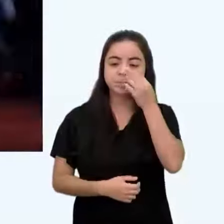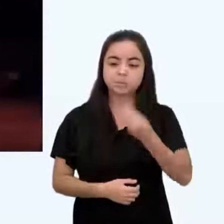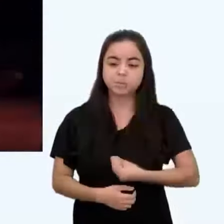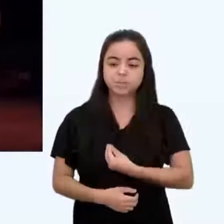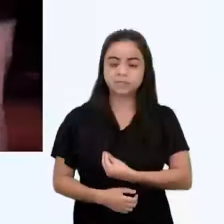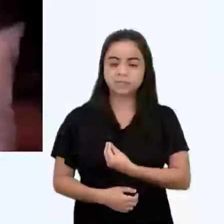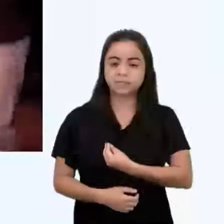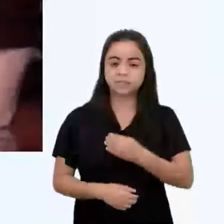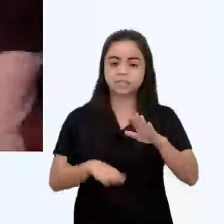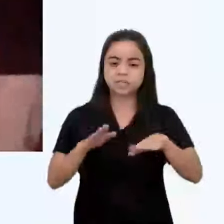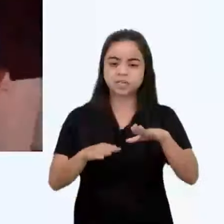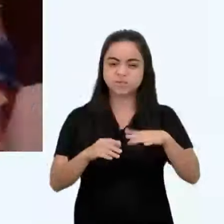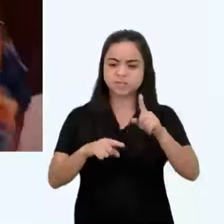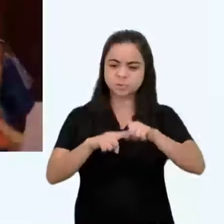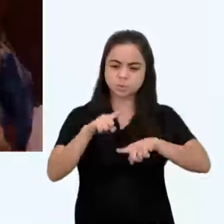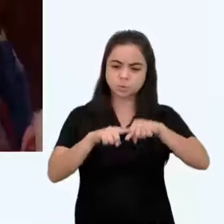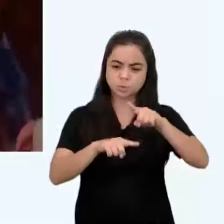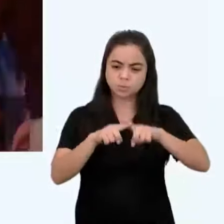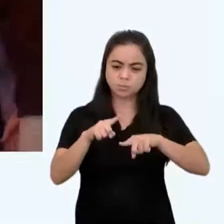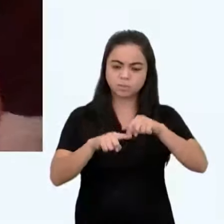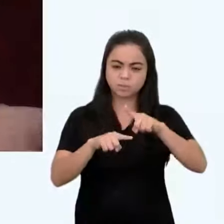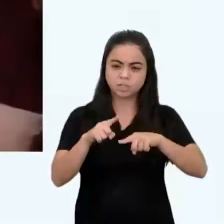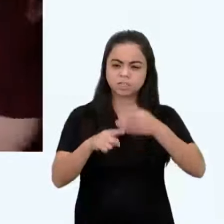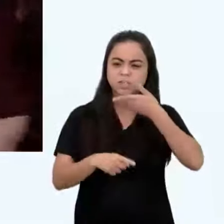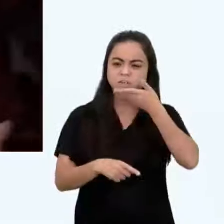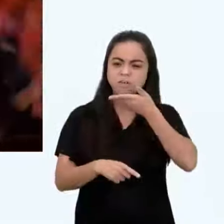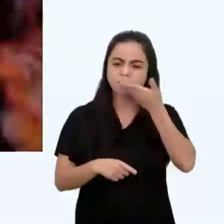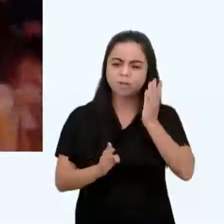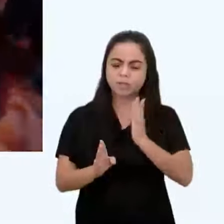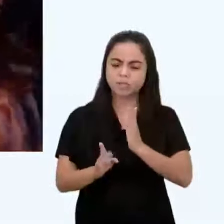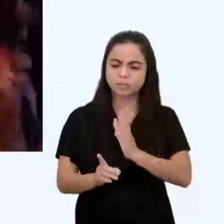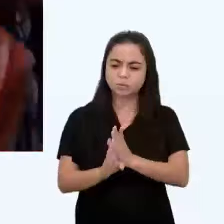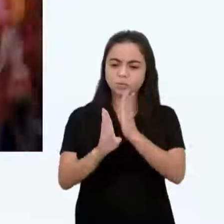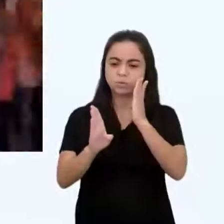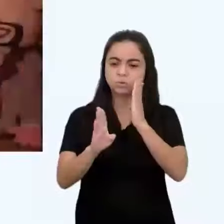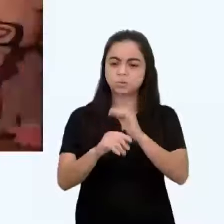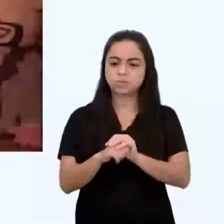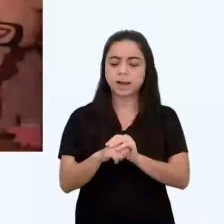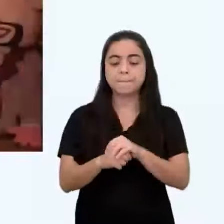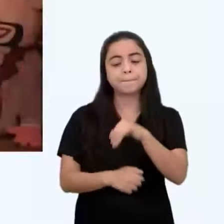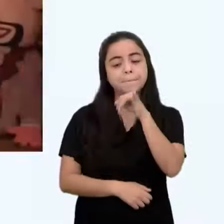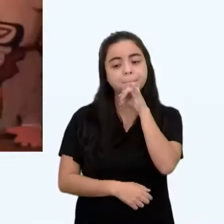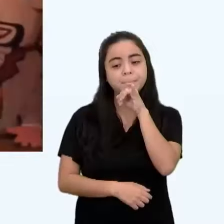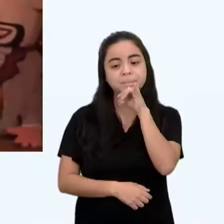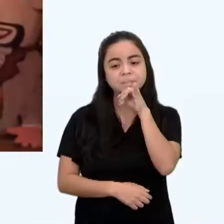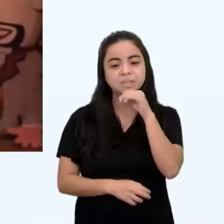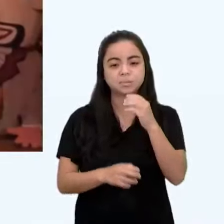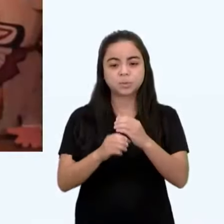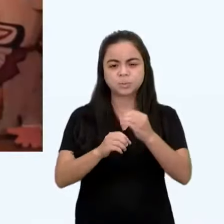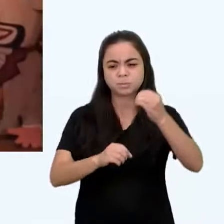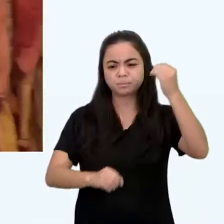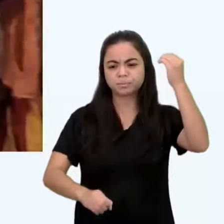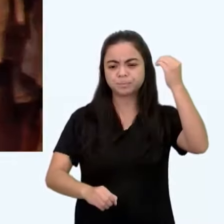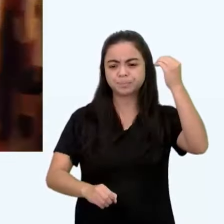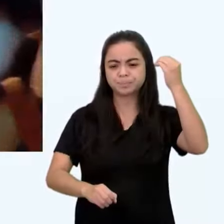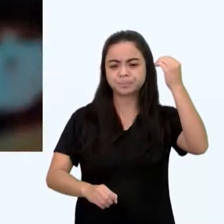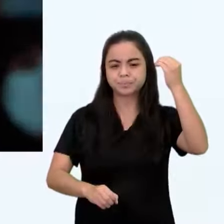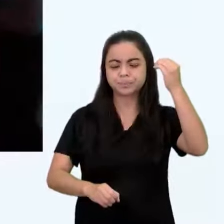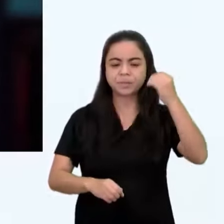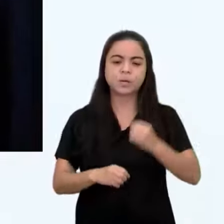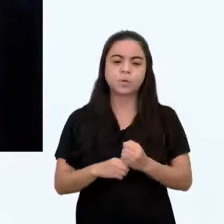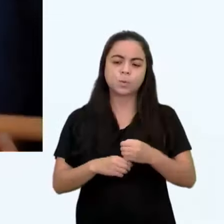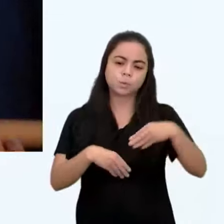normalmente acompanhados de objetos que são fáceis de serem encontrados. Por exemplo, bastões adornados